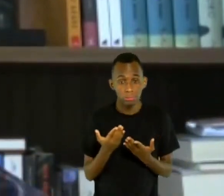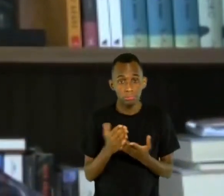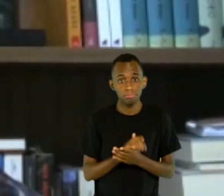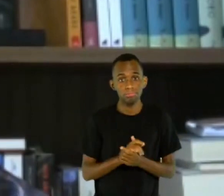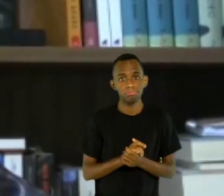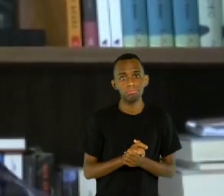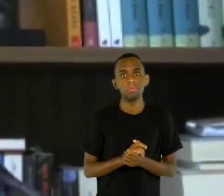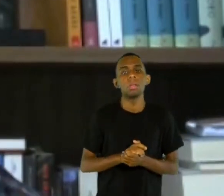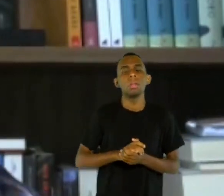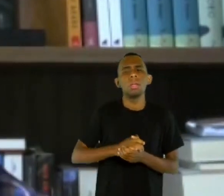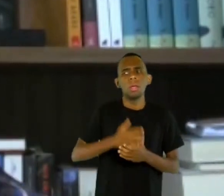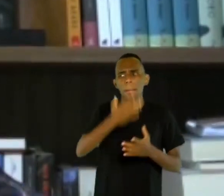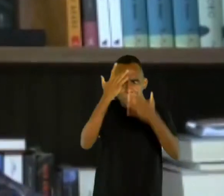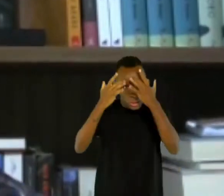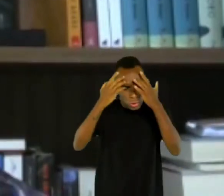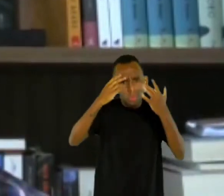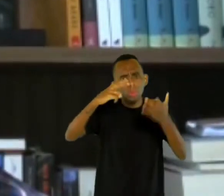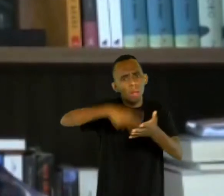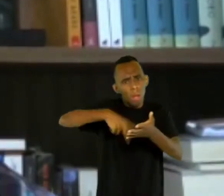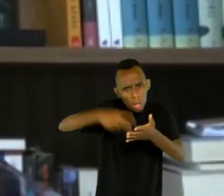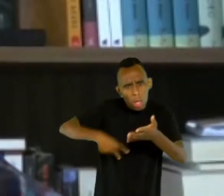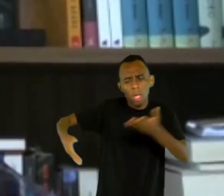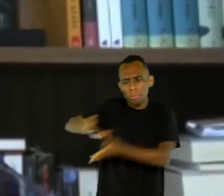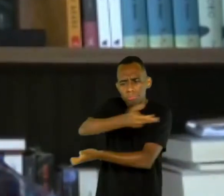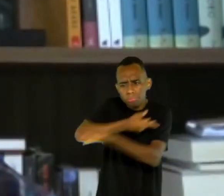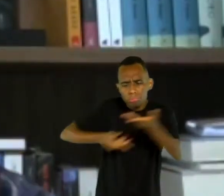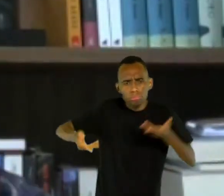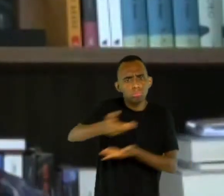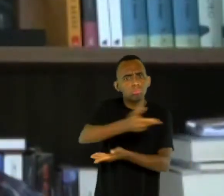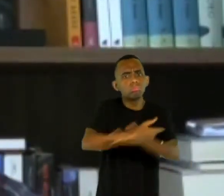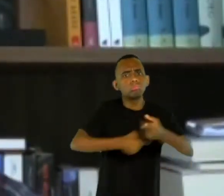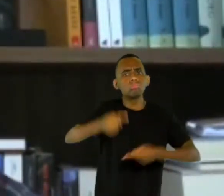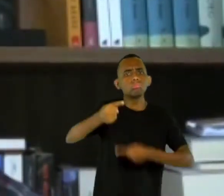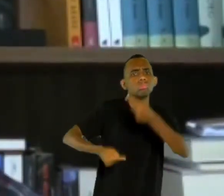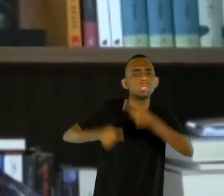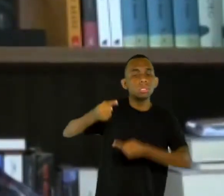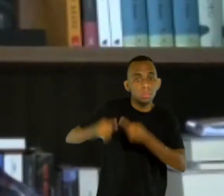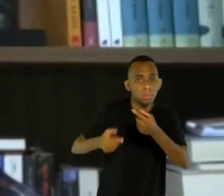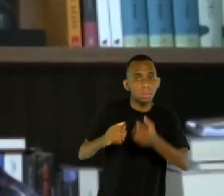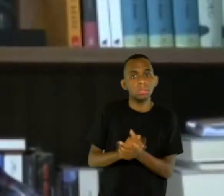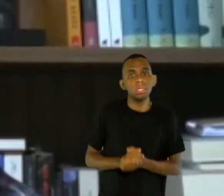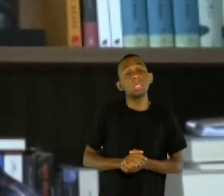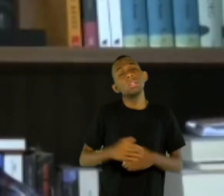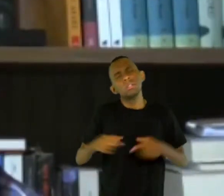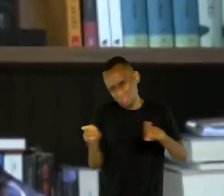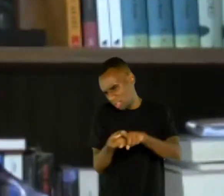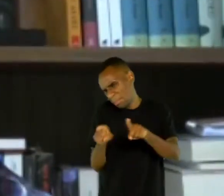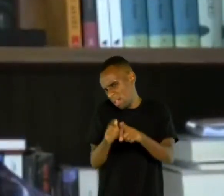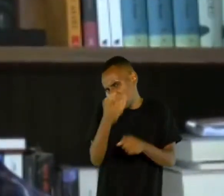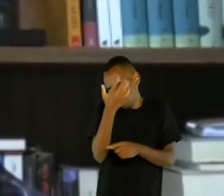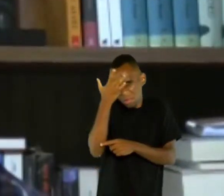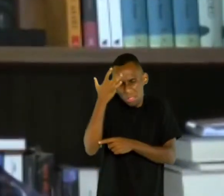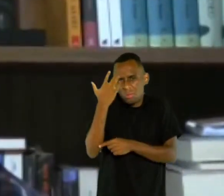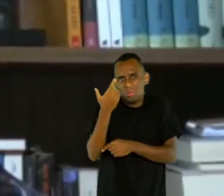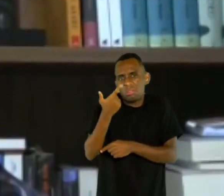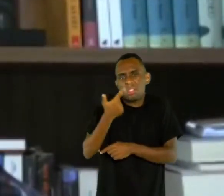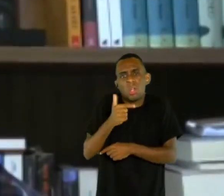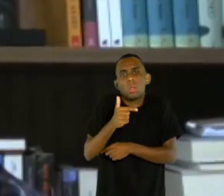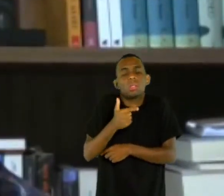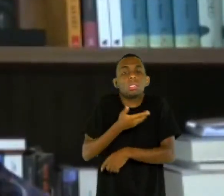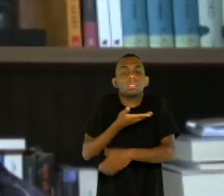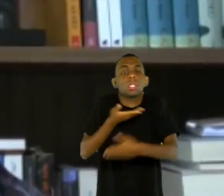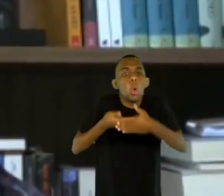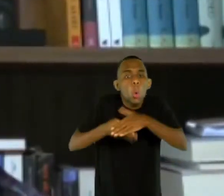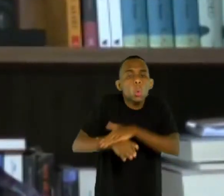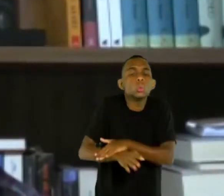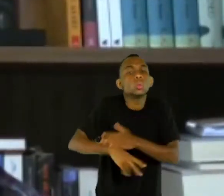que leem, que debatem, que conversam, e mesmo pessoas que não tenham essa cultura, essa